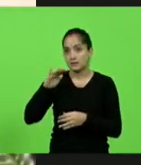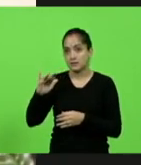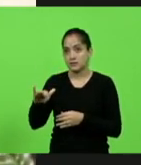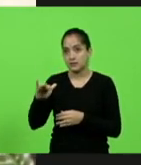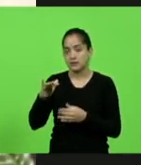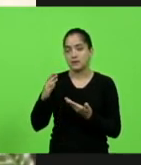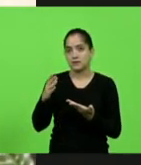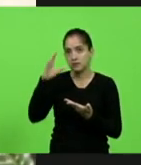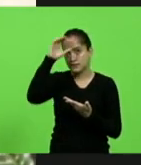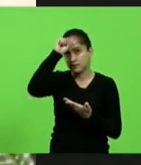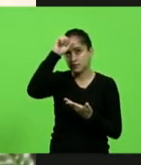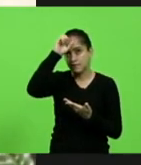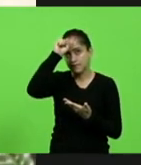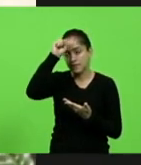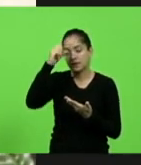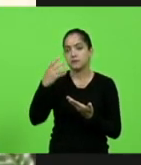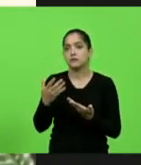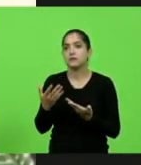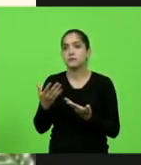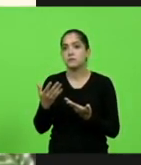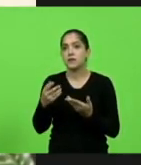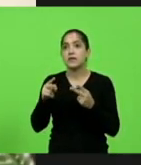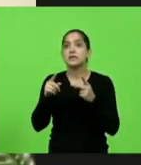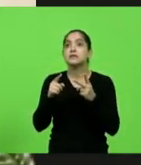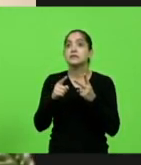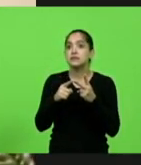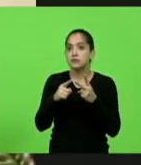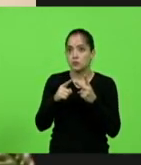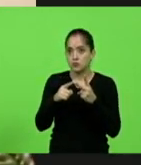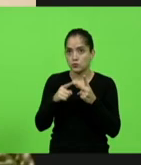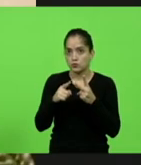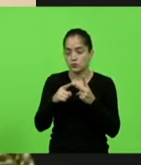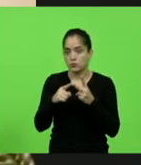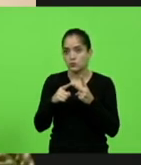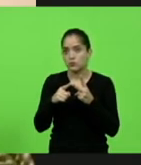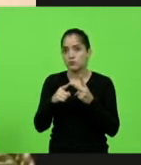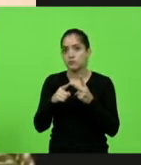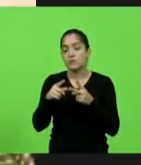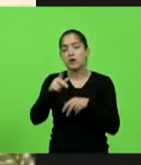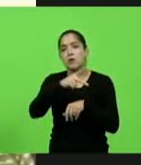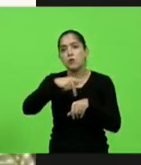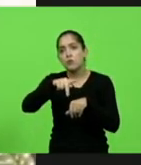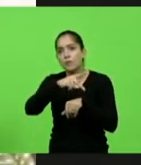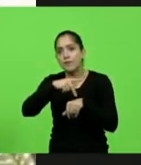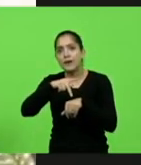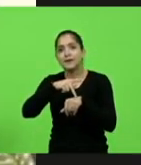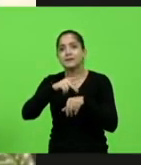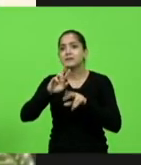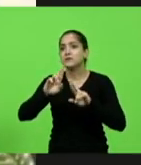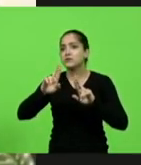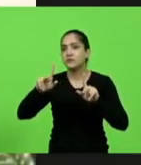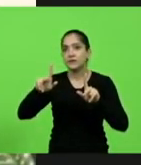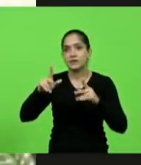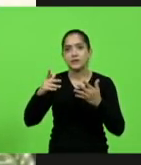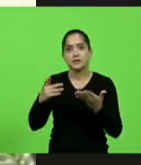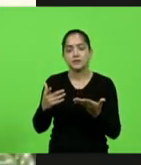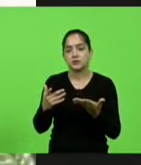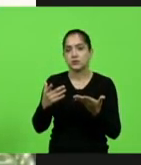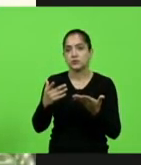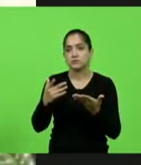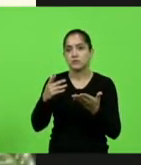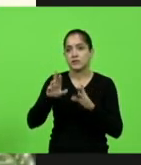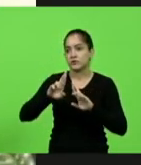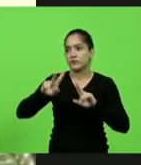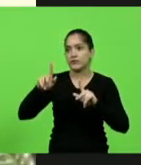Esse, então, é um aspecto importante. O segundo aspecto é que nós vivemos num país que é completamente diferente dos citados, Estados Unidos,